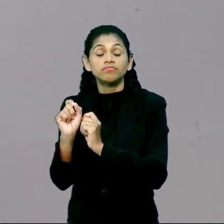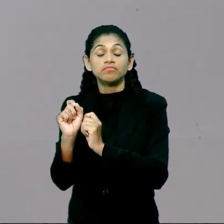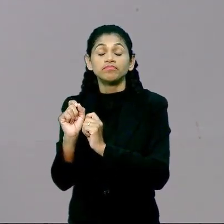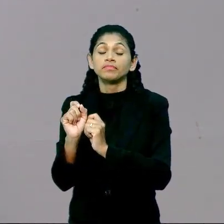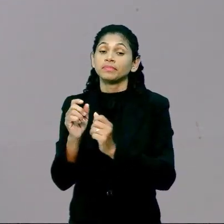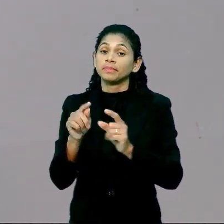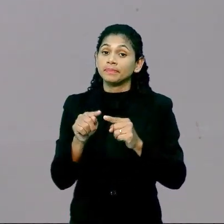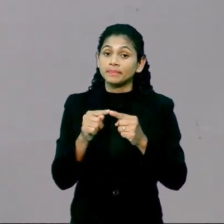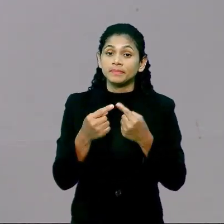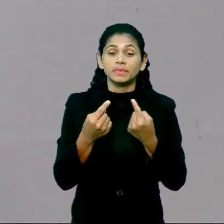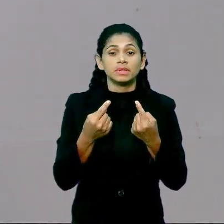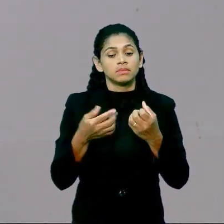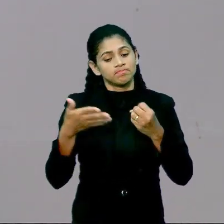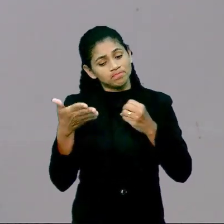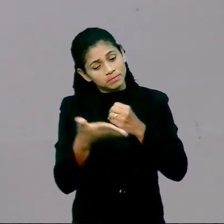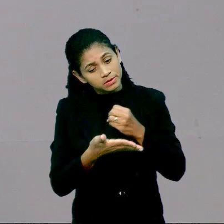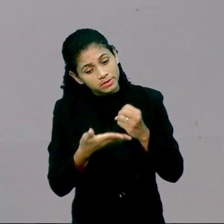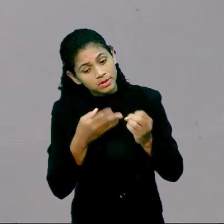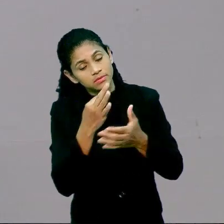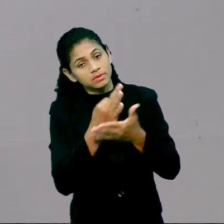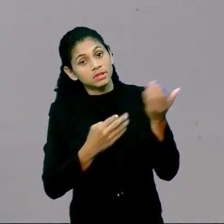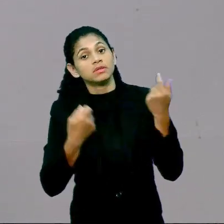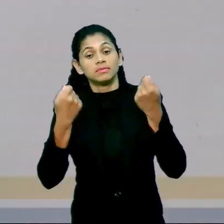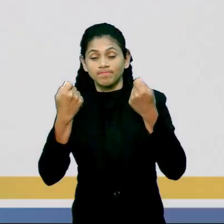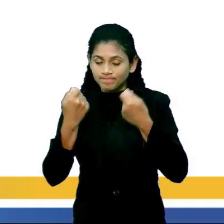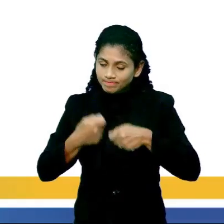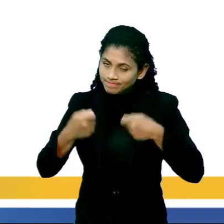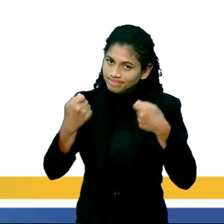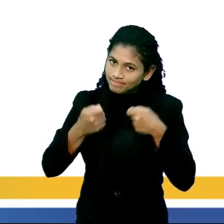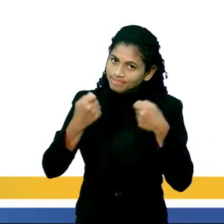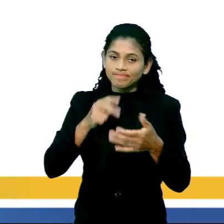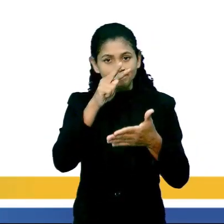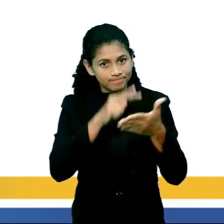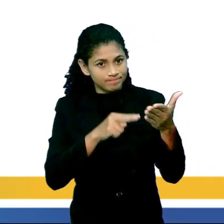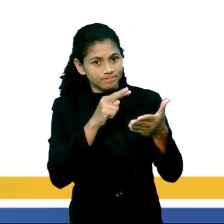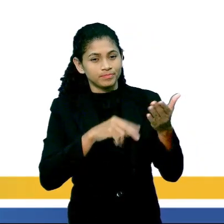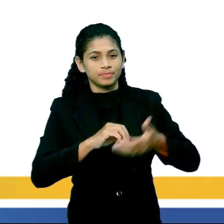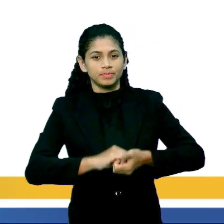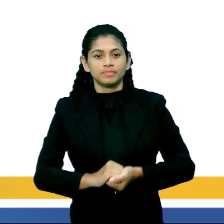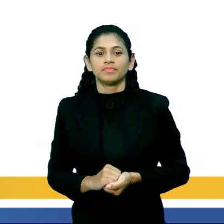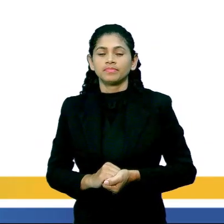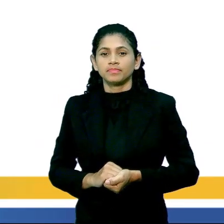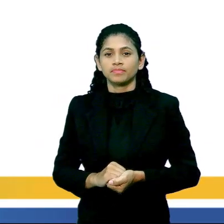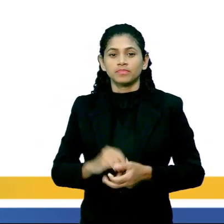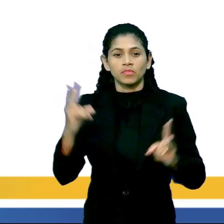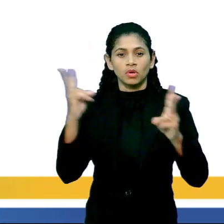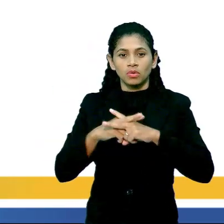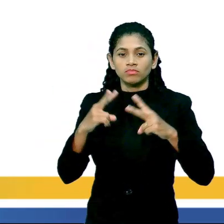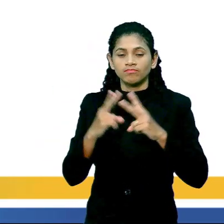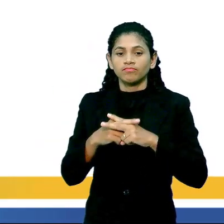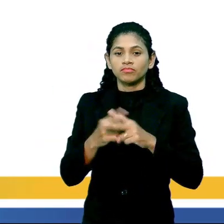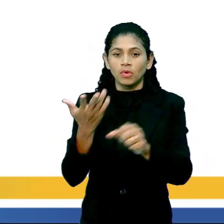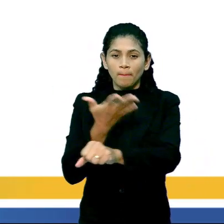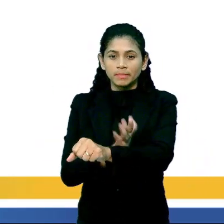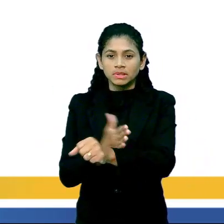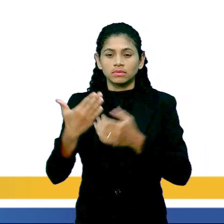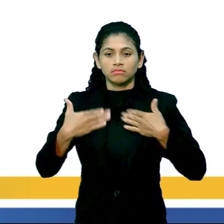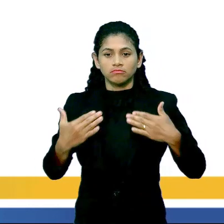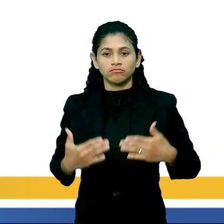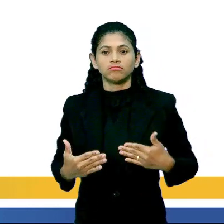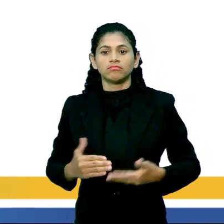Porém, foi de acordo com o texto, então a gente vai ter que saber o que o texto disse, então vamos para o texto base. Ó, luta. Prática